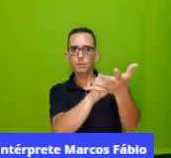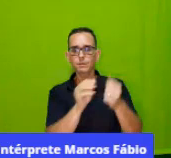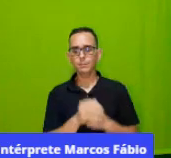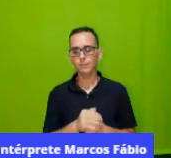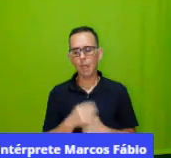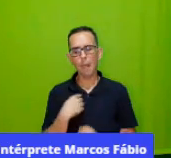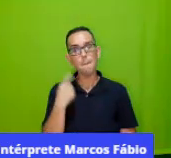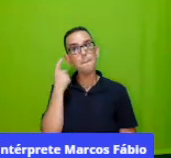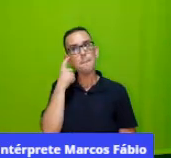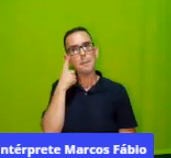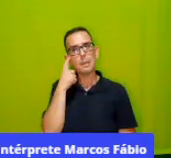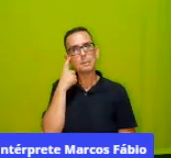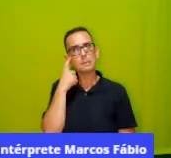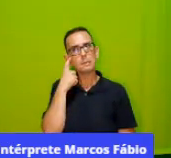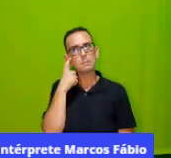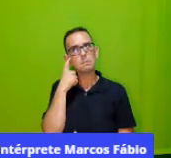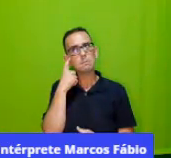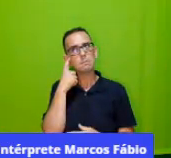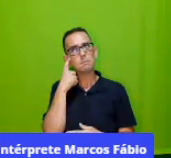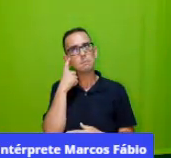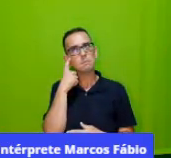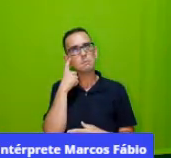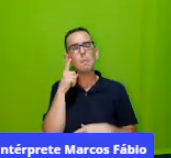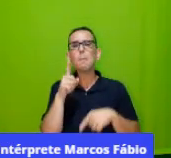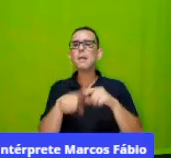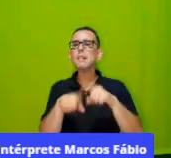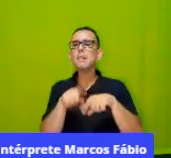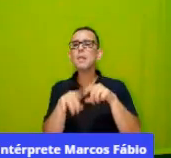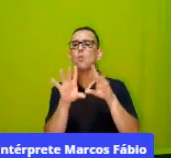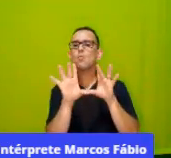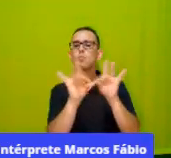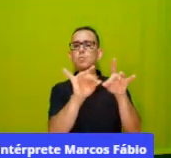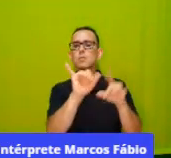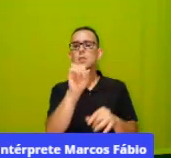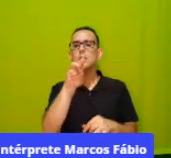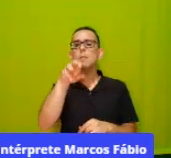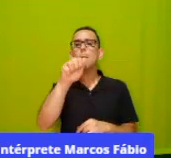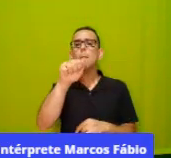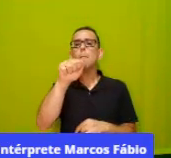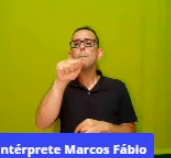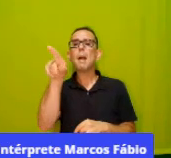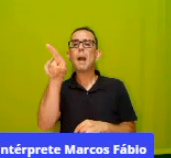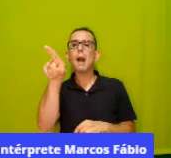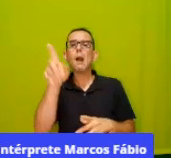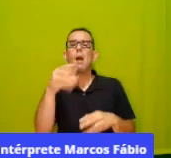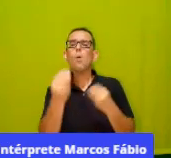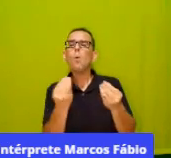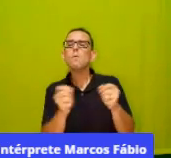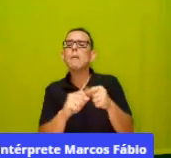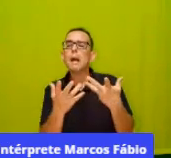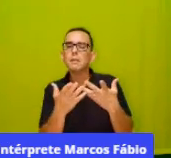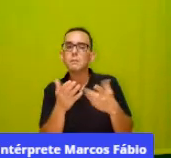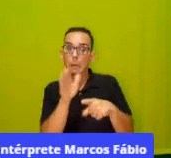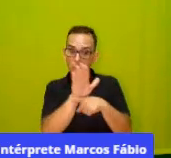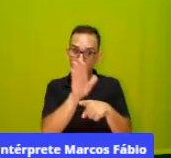num material imantado, né? Então, assim, você ver o que vai atender melhor o seu estudante,